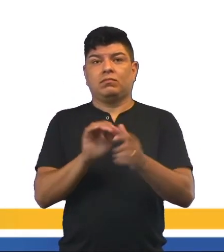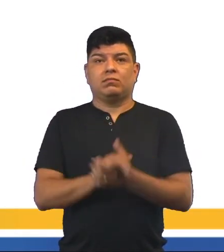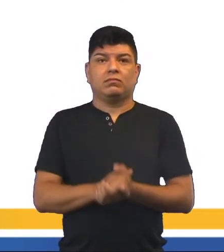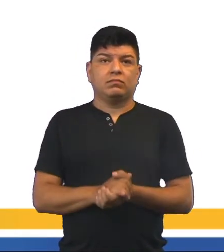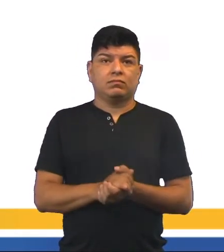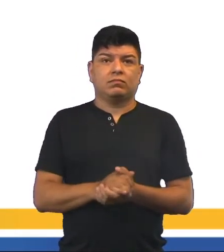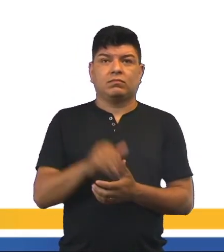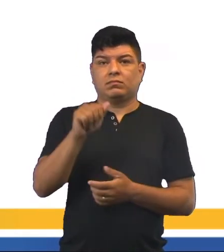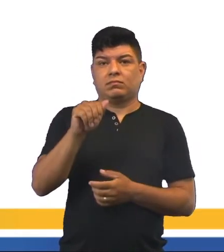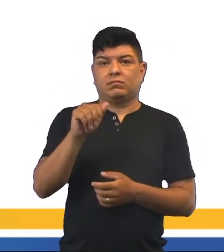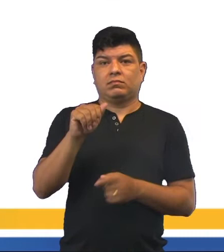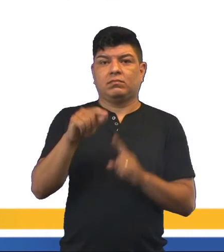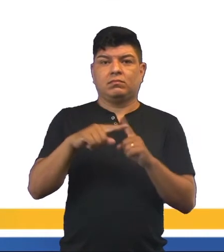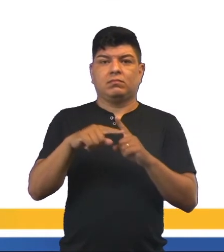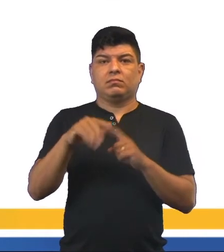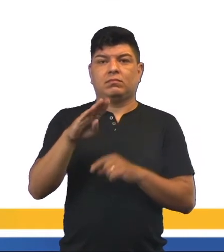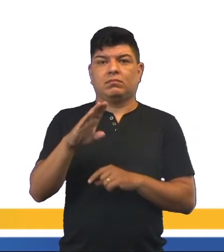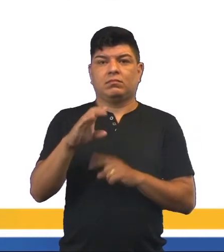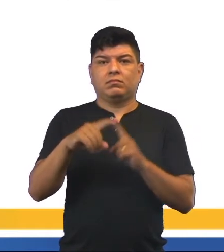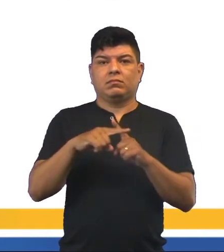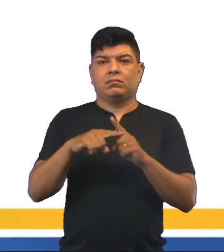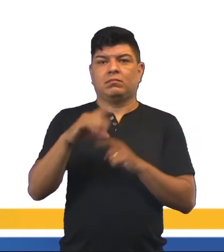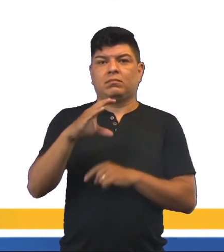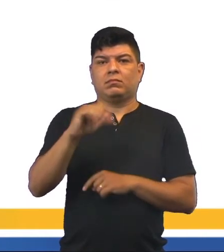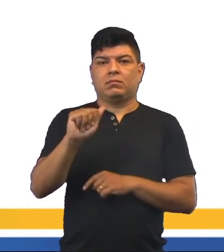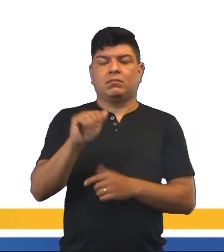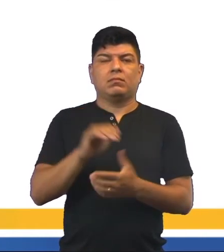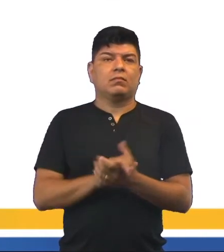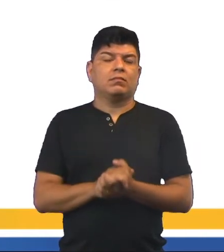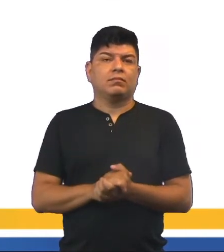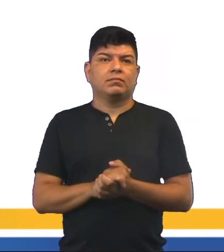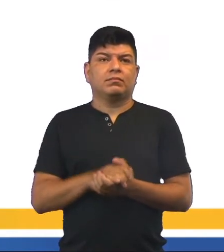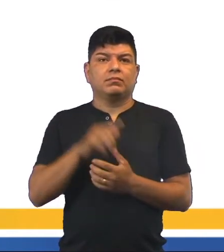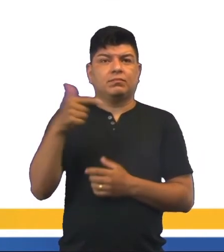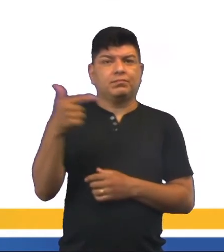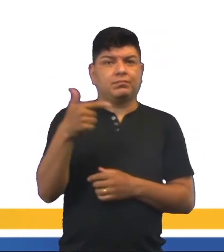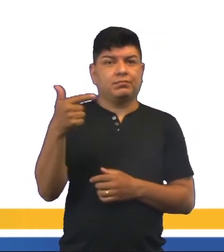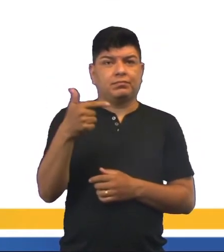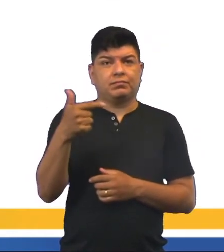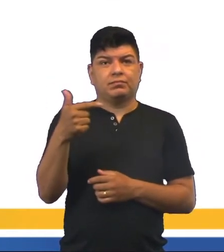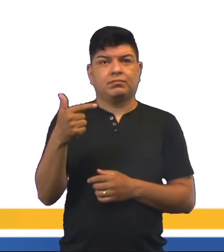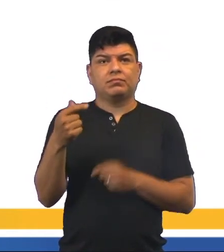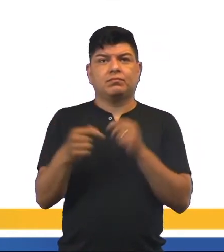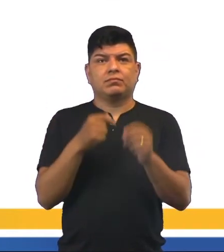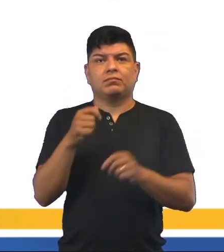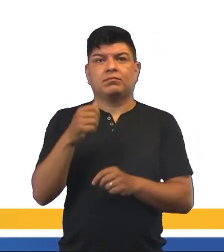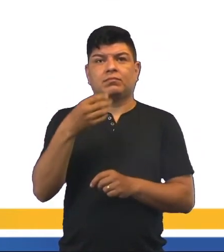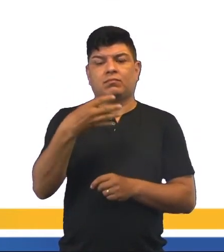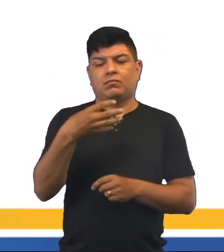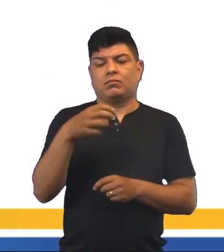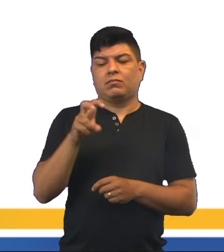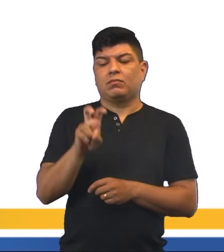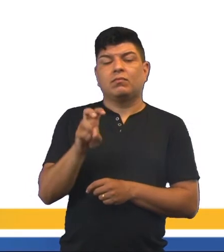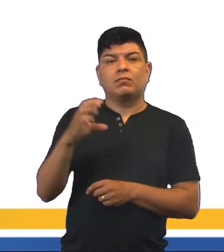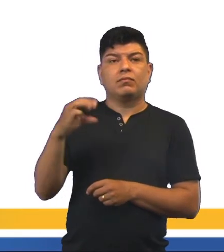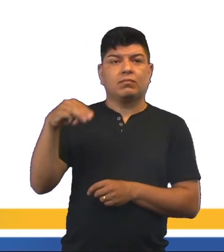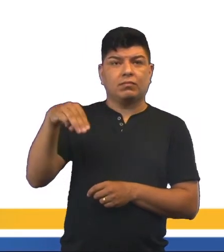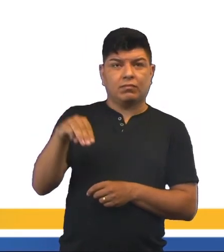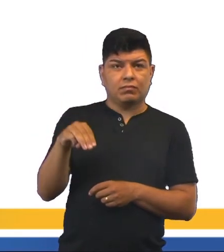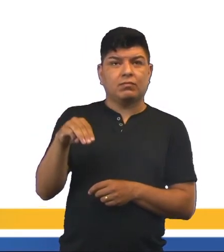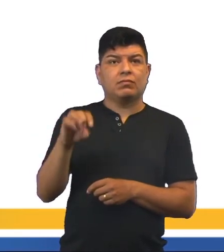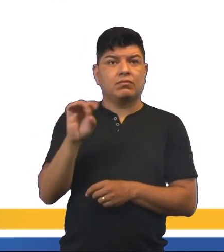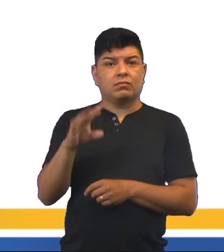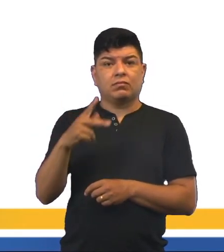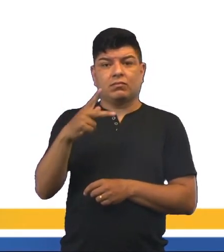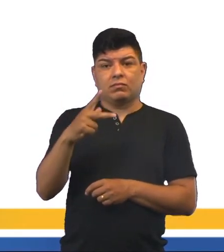segmentos, né, AB mais BC mais CA. E o segundo perímetro, ele me diz na questão que é 45 centímetros. Então, eu vou